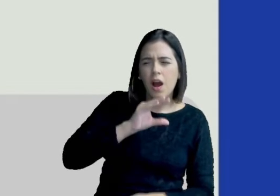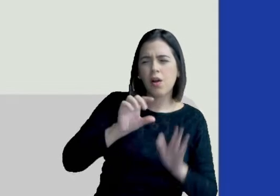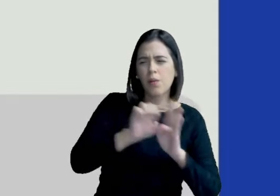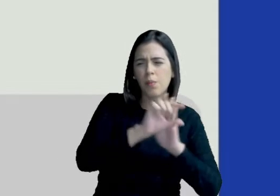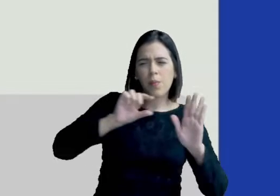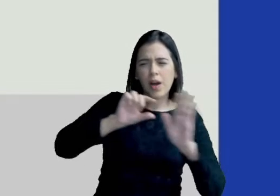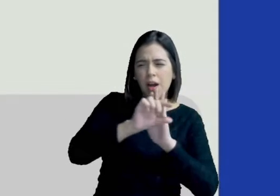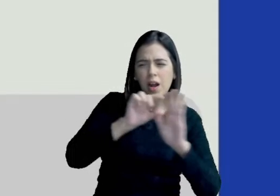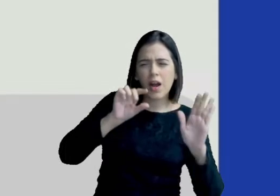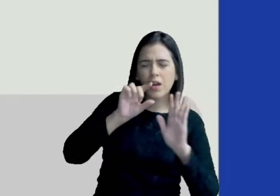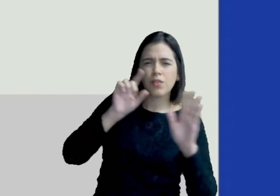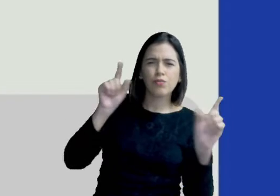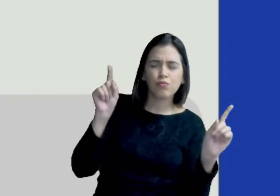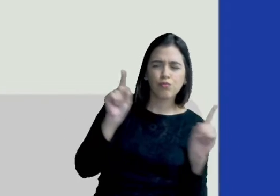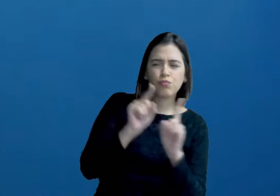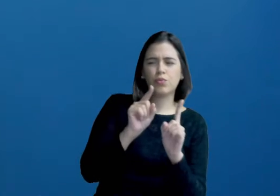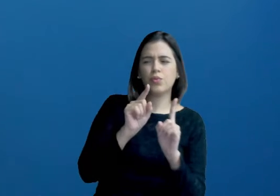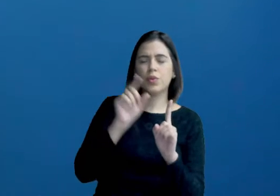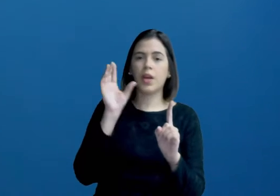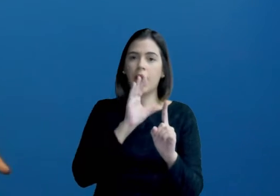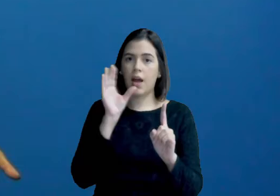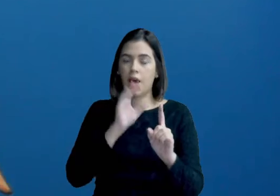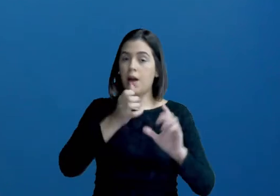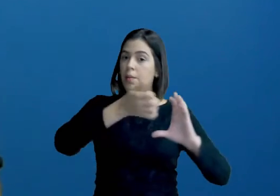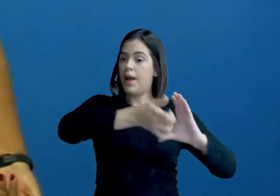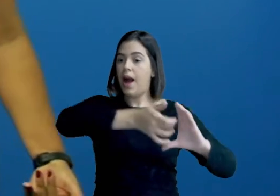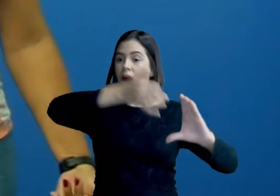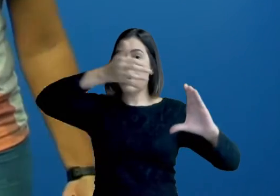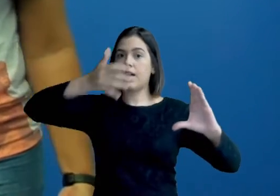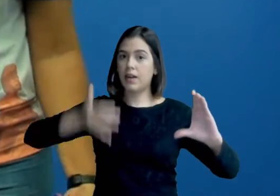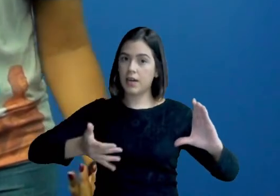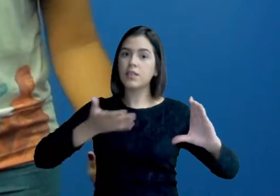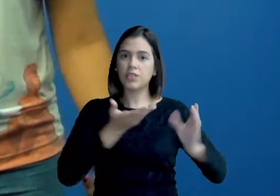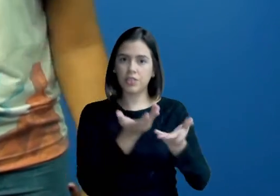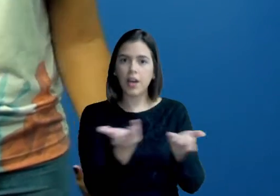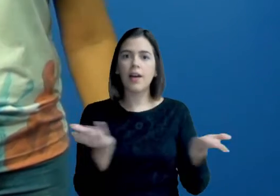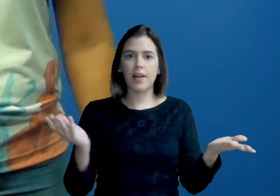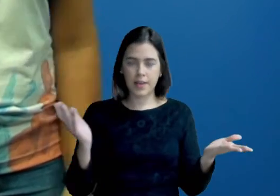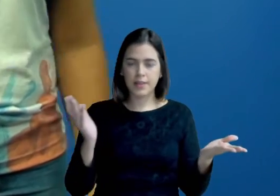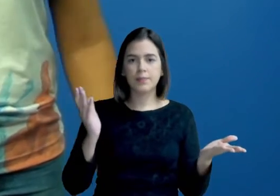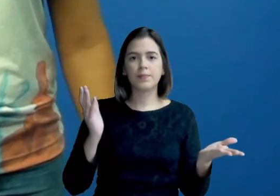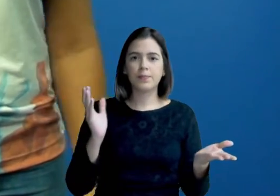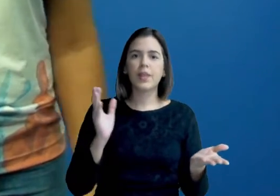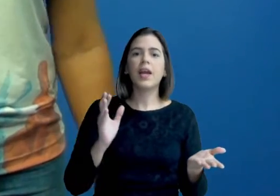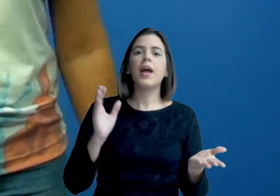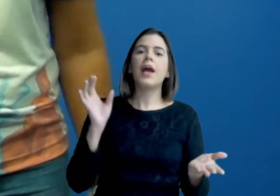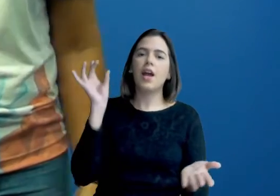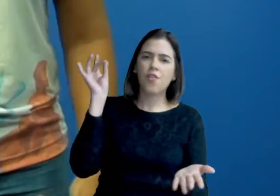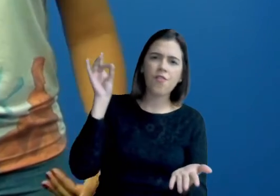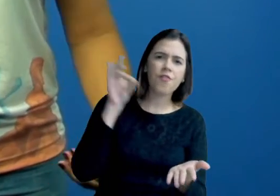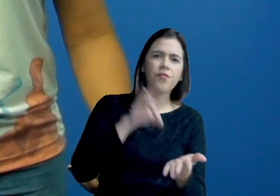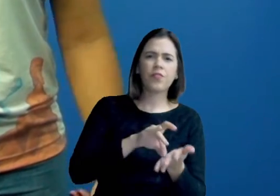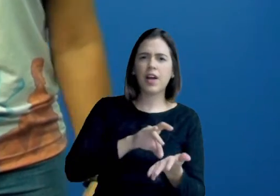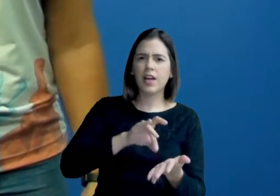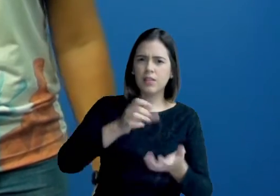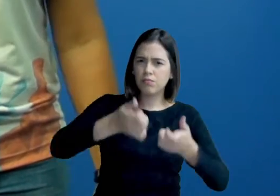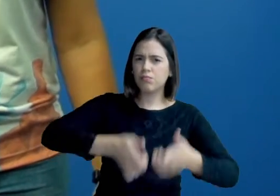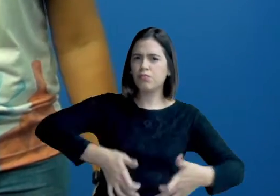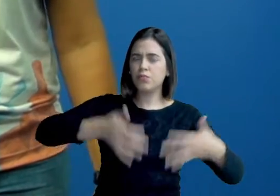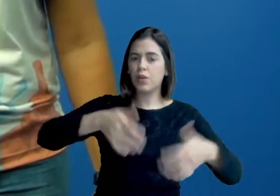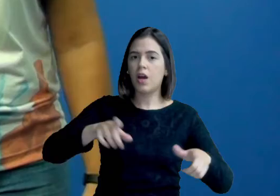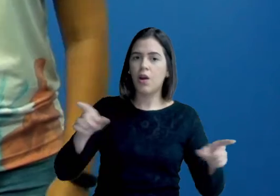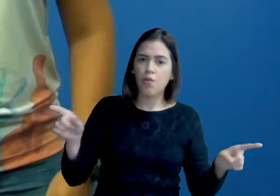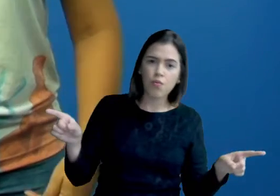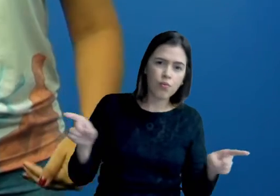e ritmo rápido. Então, a característica da crônica é essa, é ela ser um relato breve,